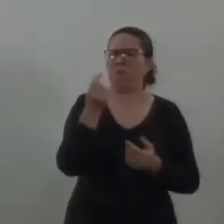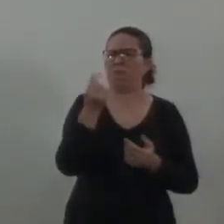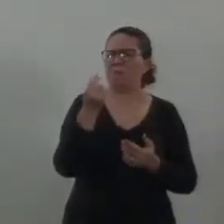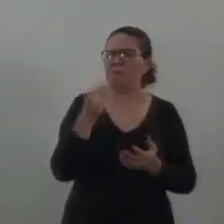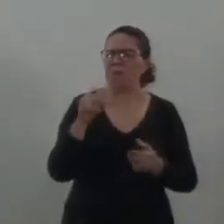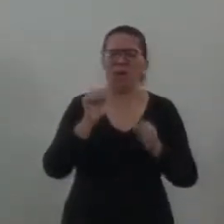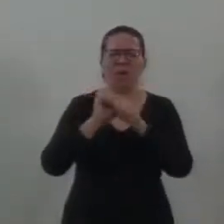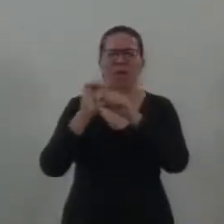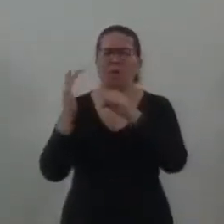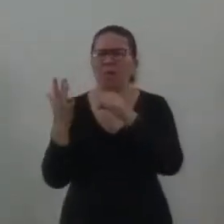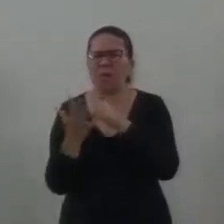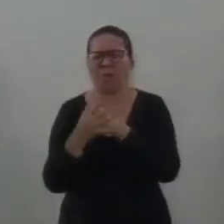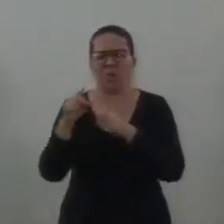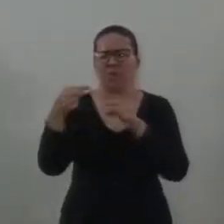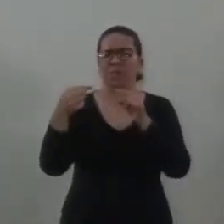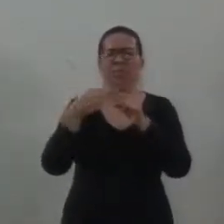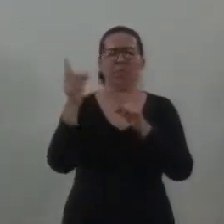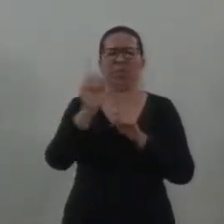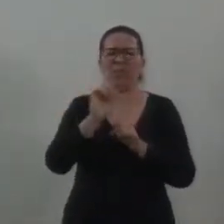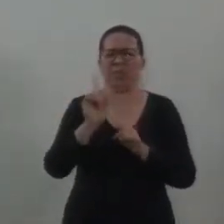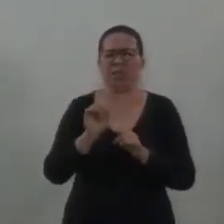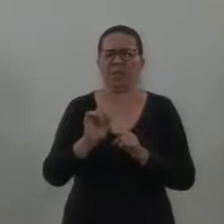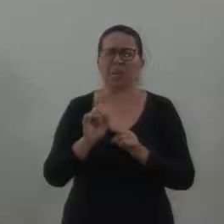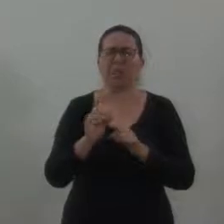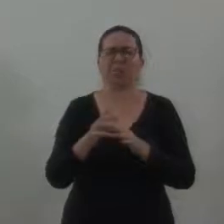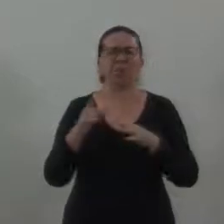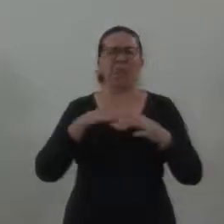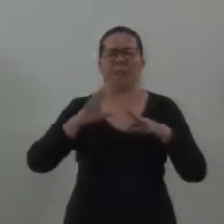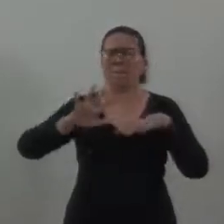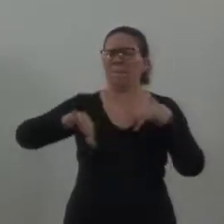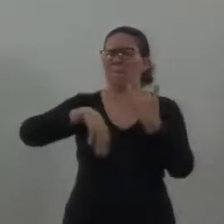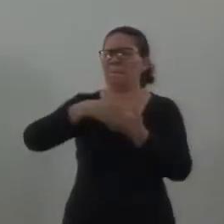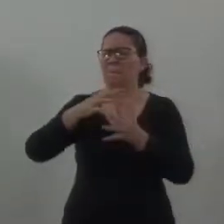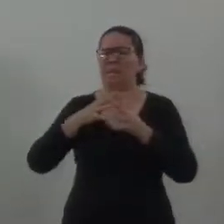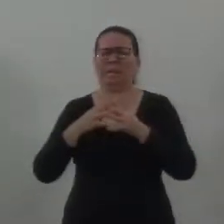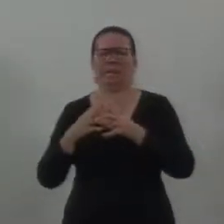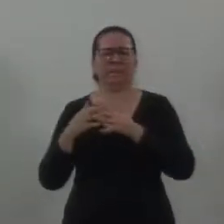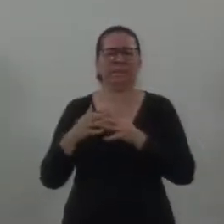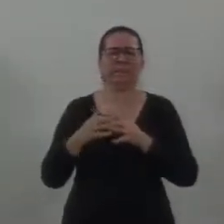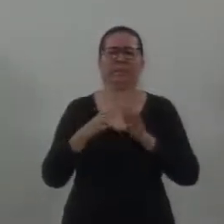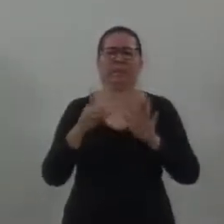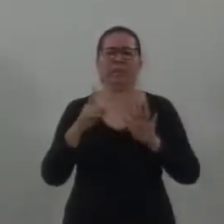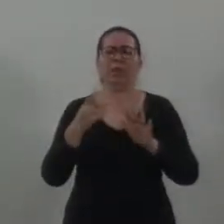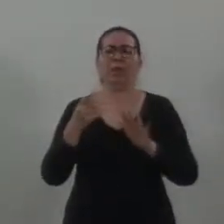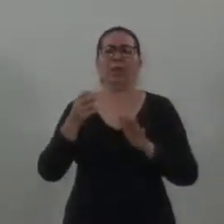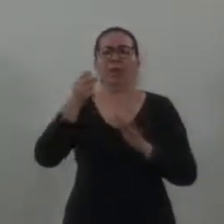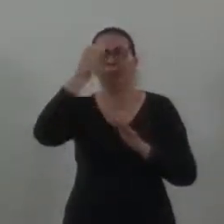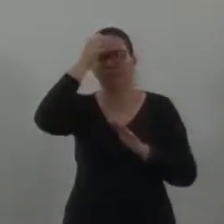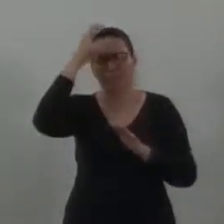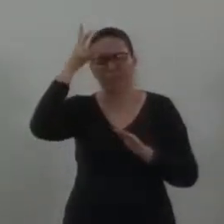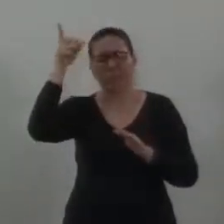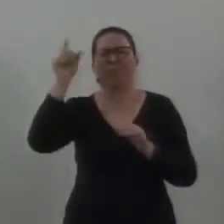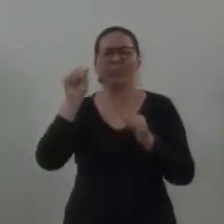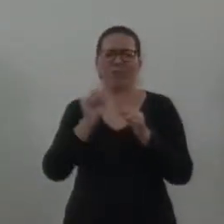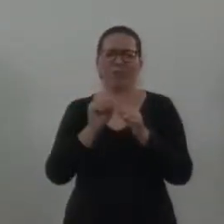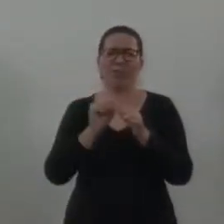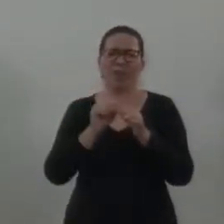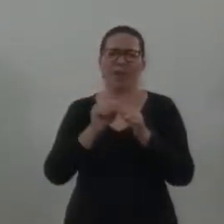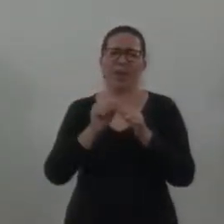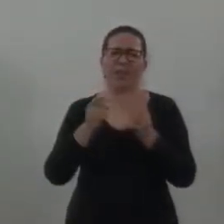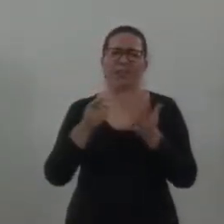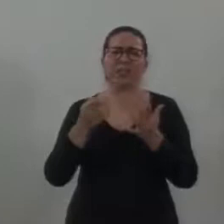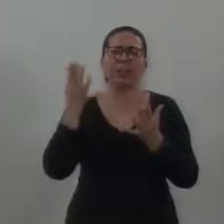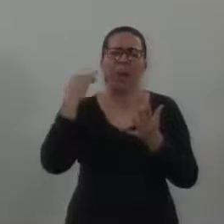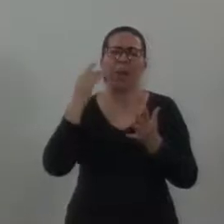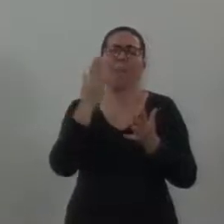o Covid, que tudo está bagunçado, enfim. Isso que o governo faz em geral, né? Quando era a questão